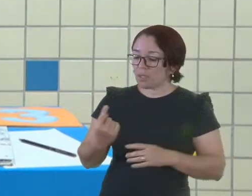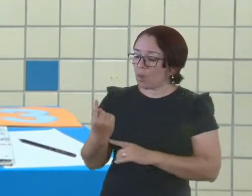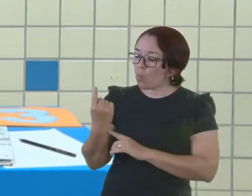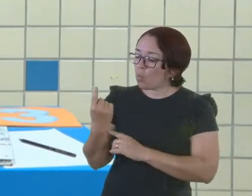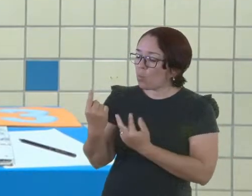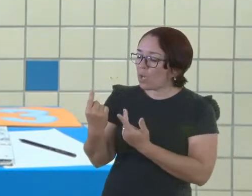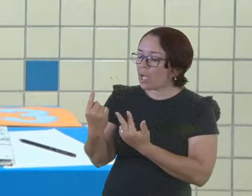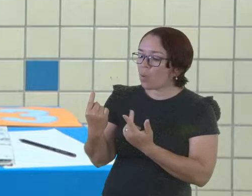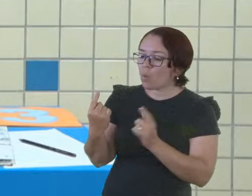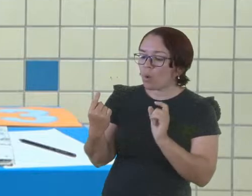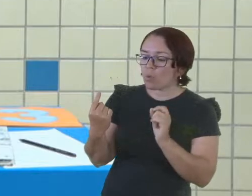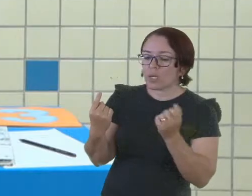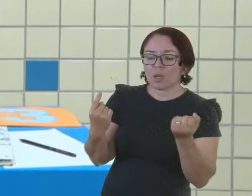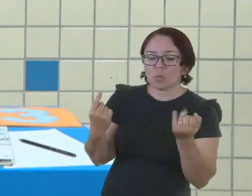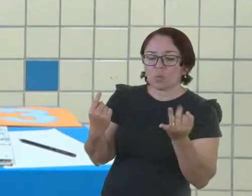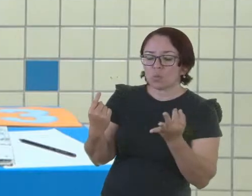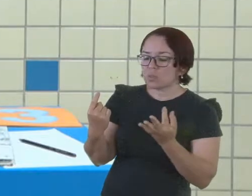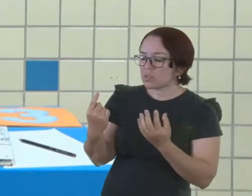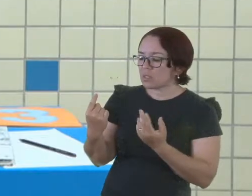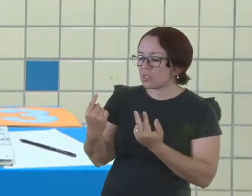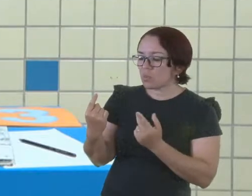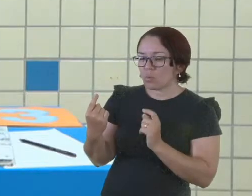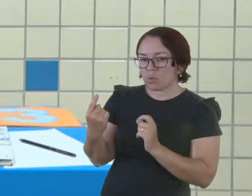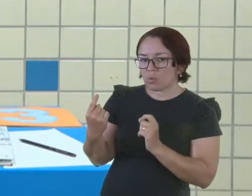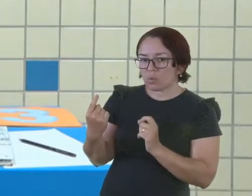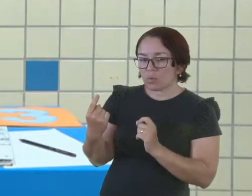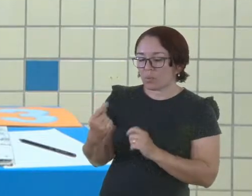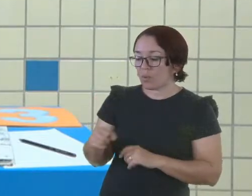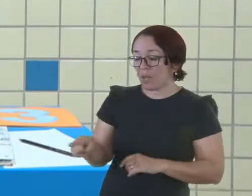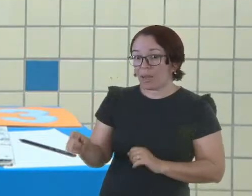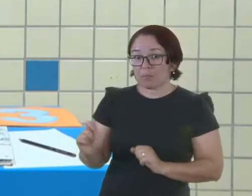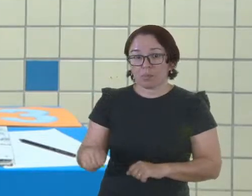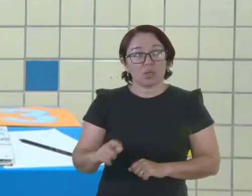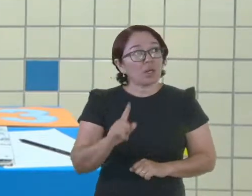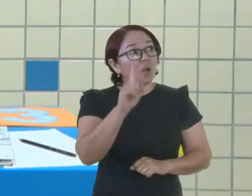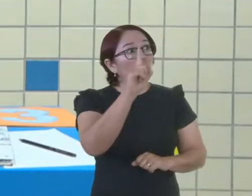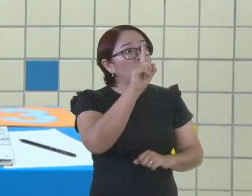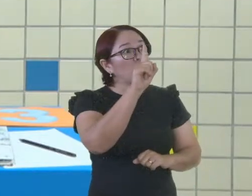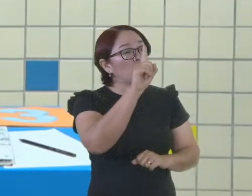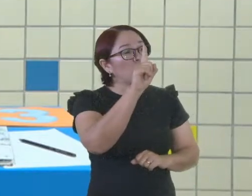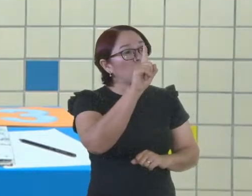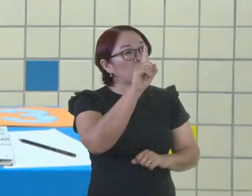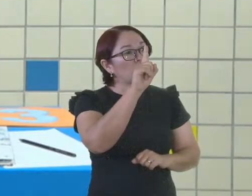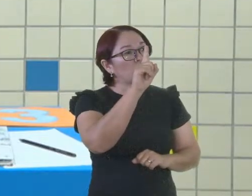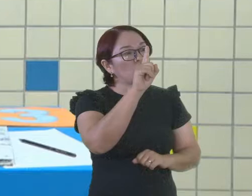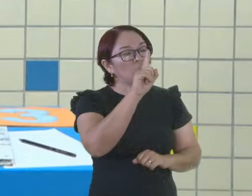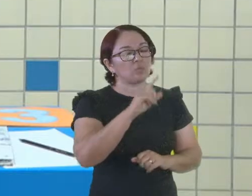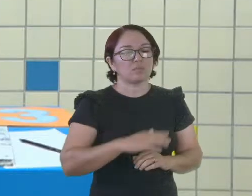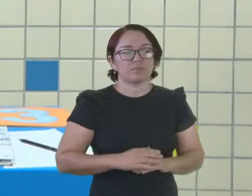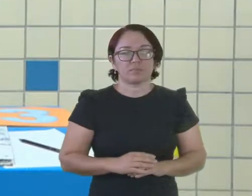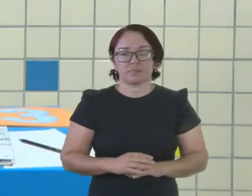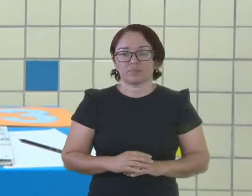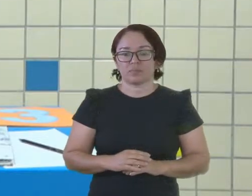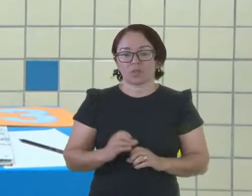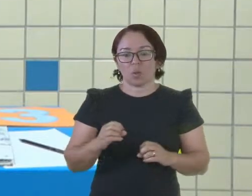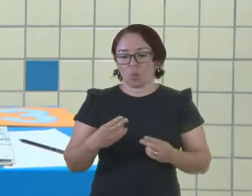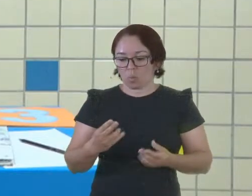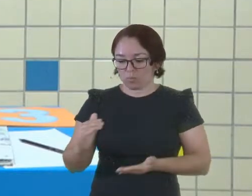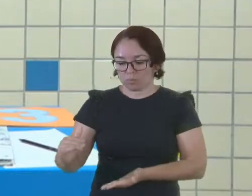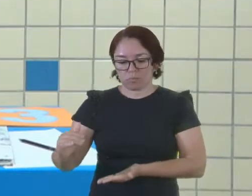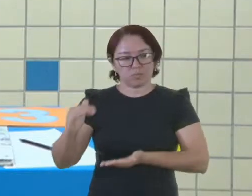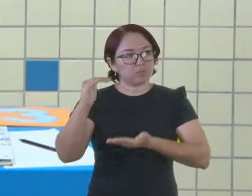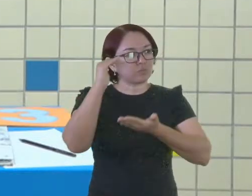1? Aí a criança pode estar fazendo o número 1 com um dedinho, ou então mostrando algum objeto que